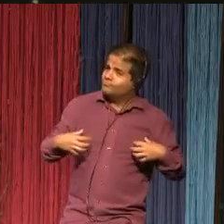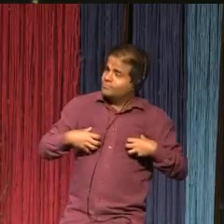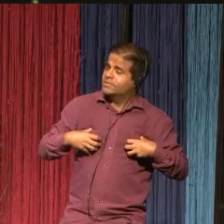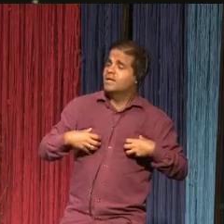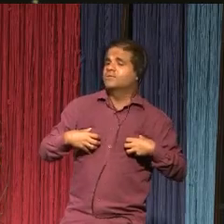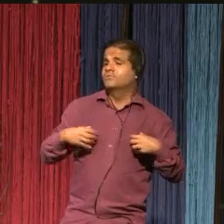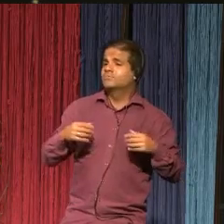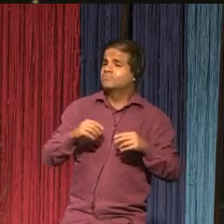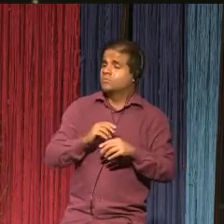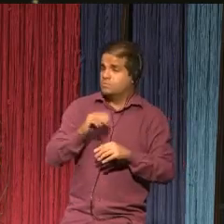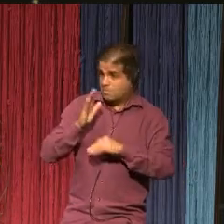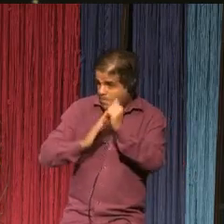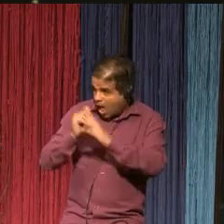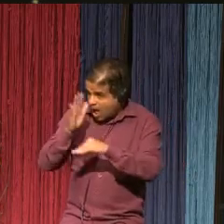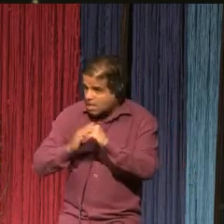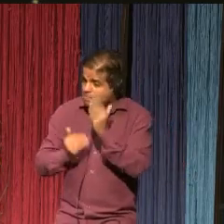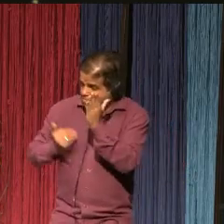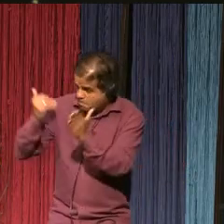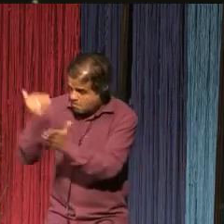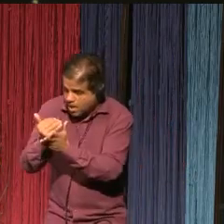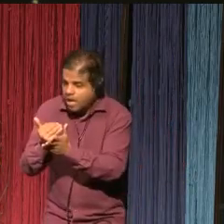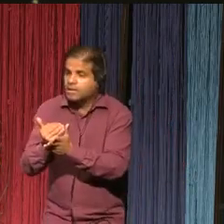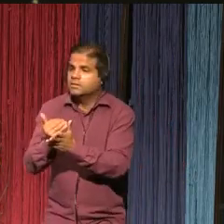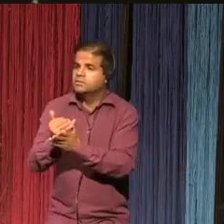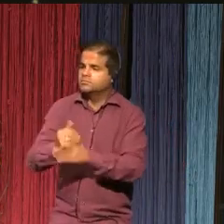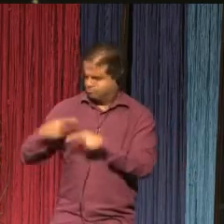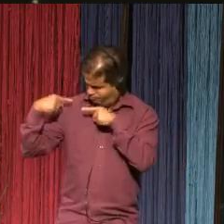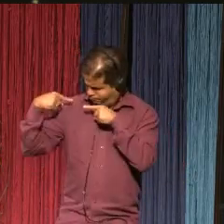Quanto mais você praticar, quanto mais você se